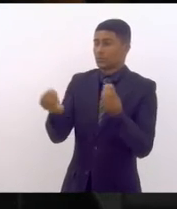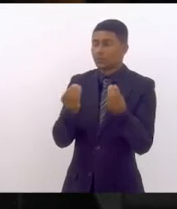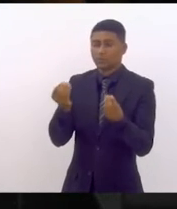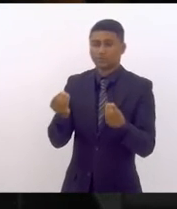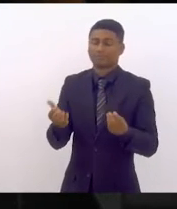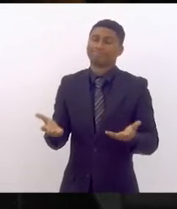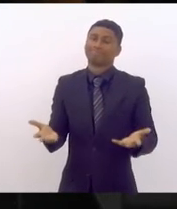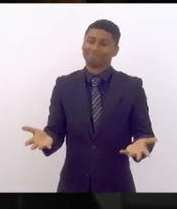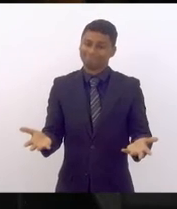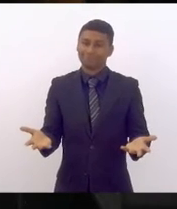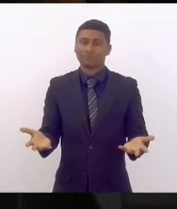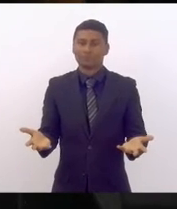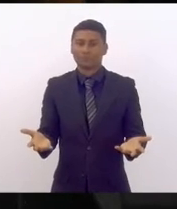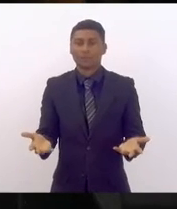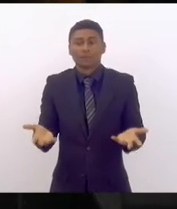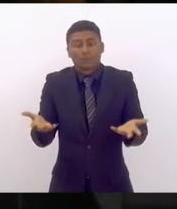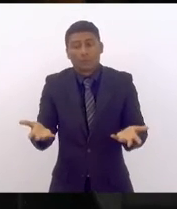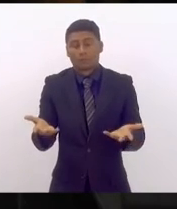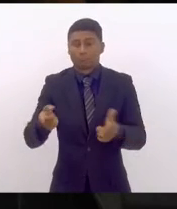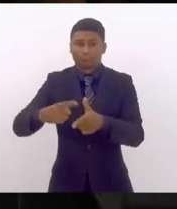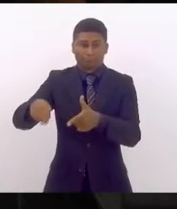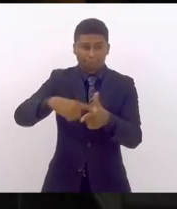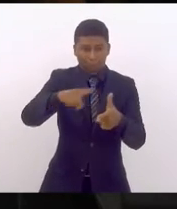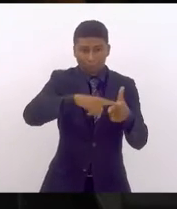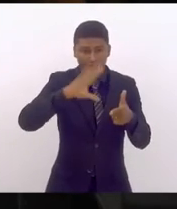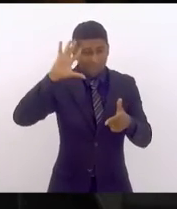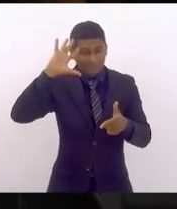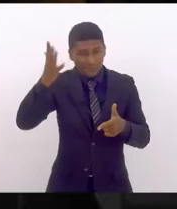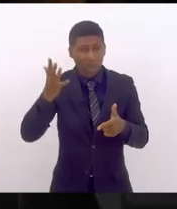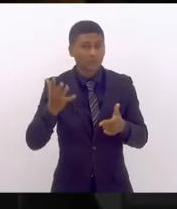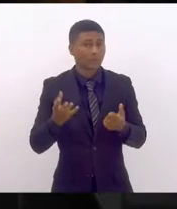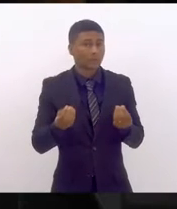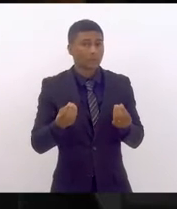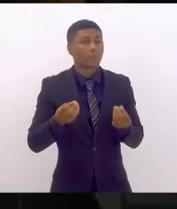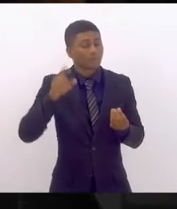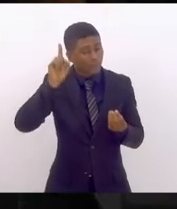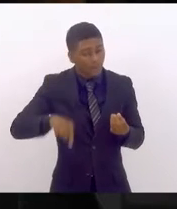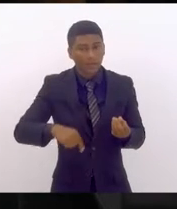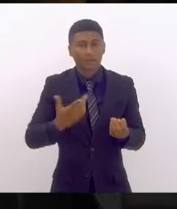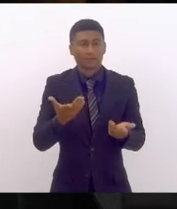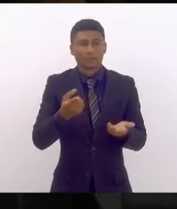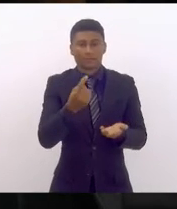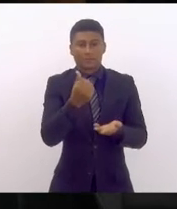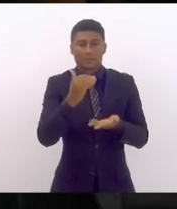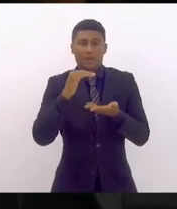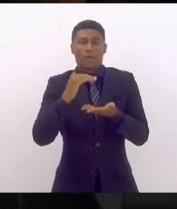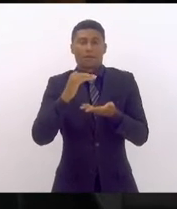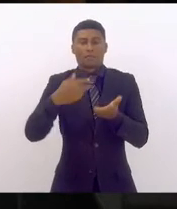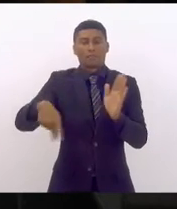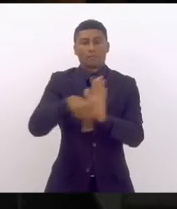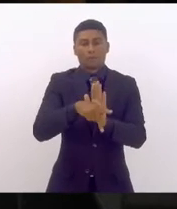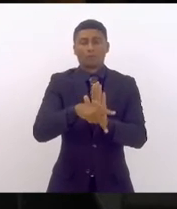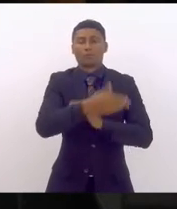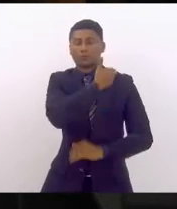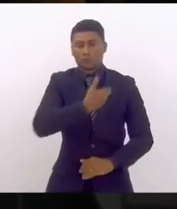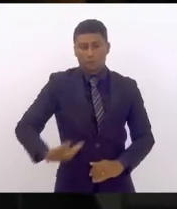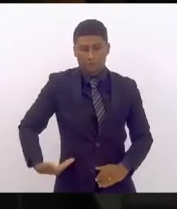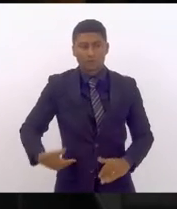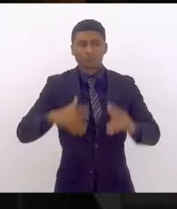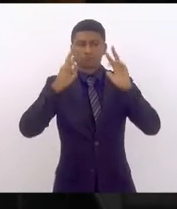de sair desse buraco é respeitar os cofres públicos que não vem sendo